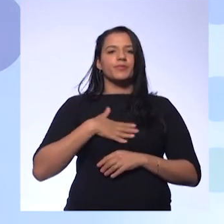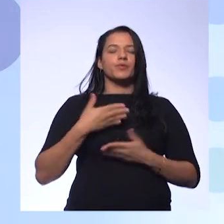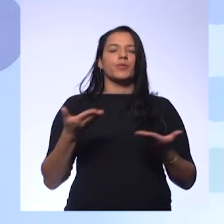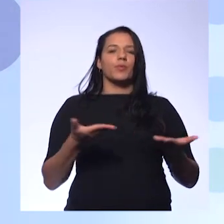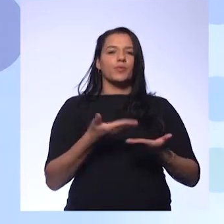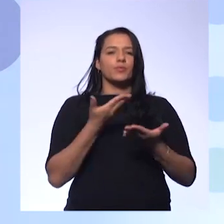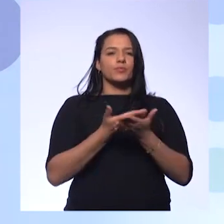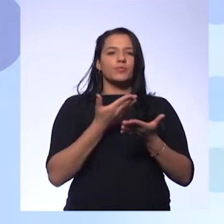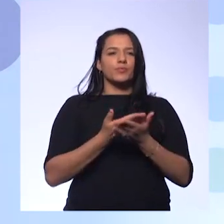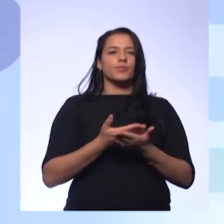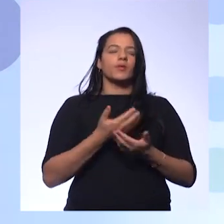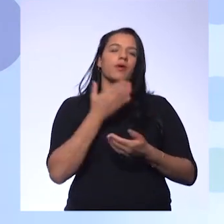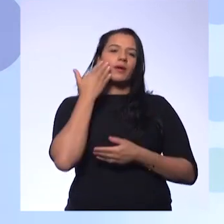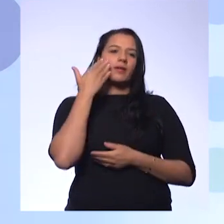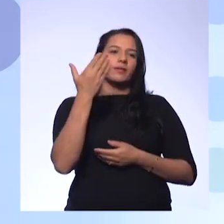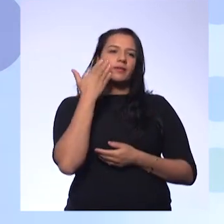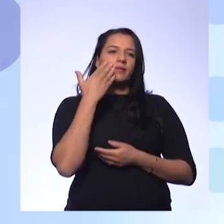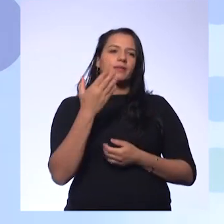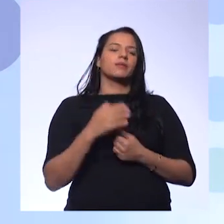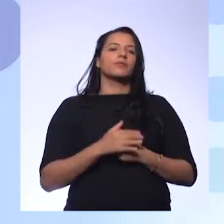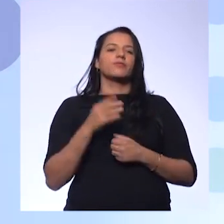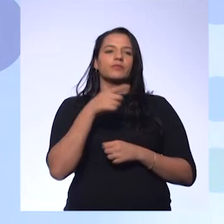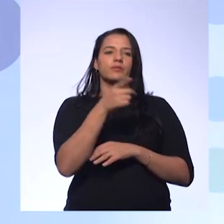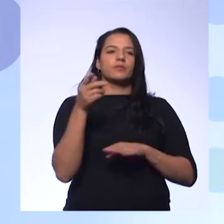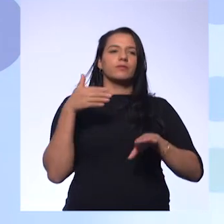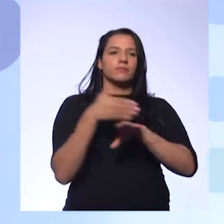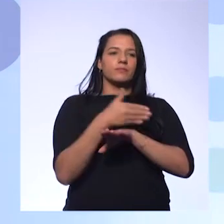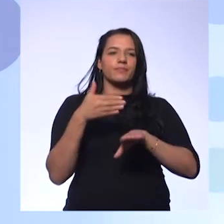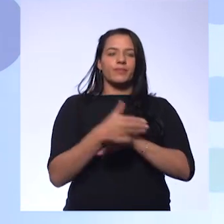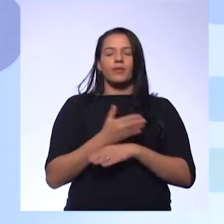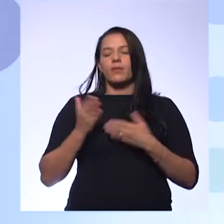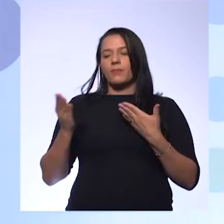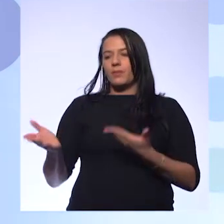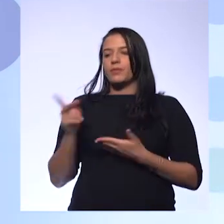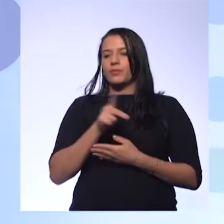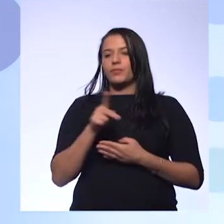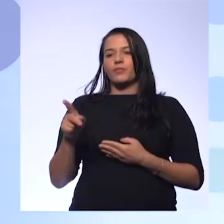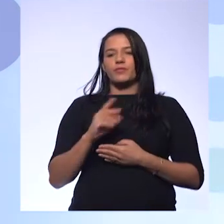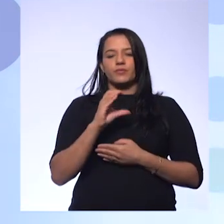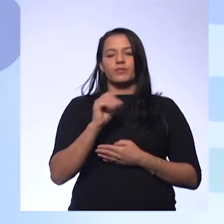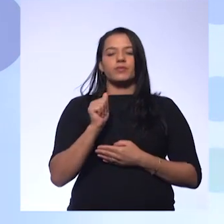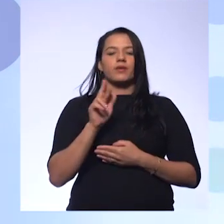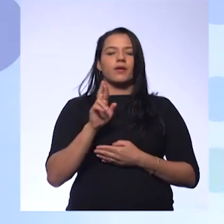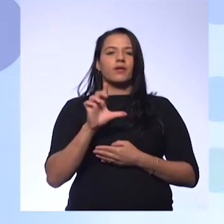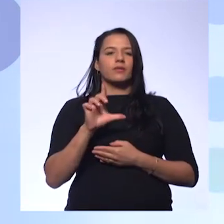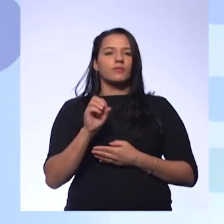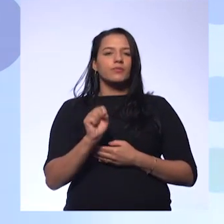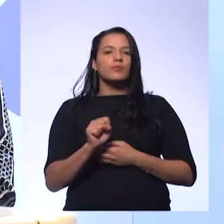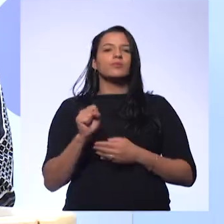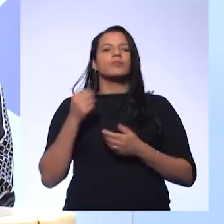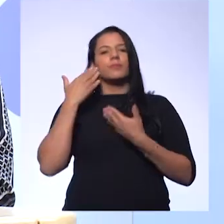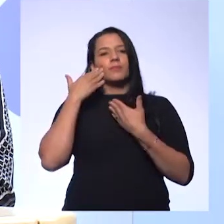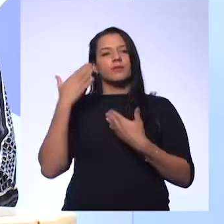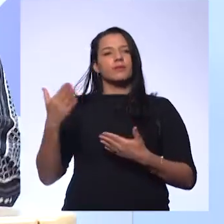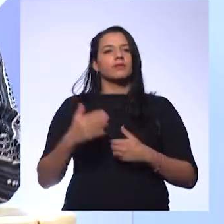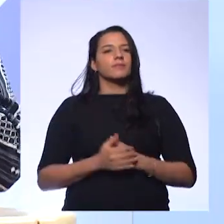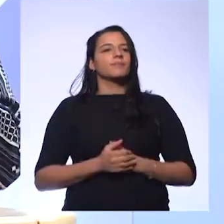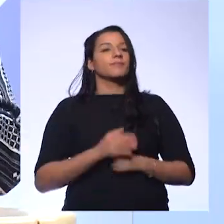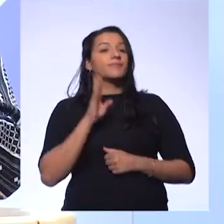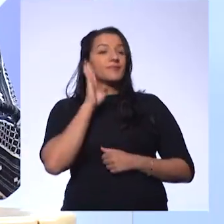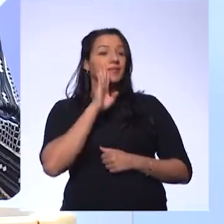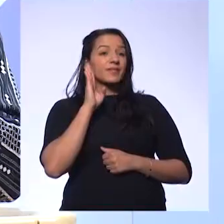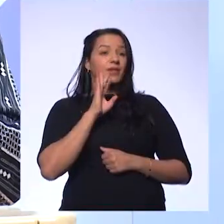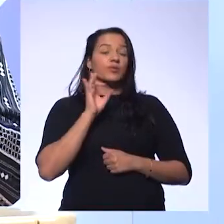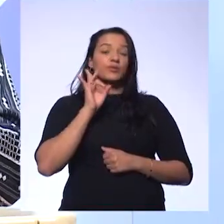de hoje. Eu agradeço demais a participação de vocês, a participação do professor Carlos também. Muito obrigada. Legal. Gente,